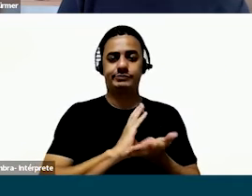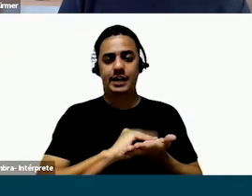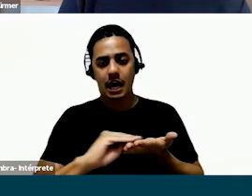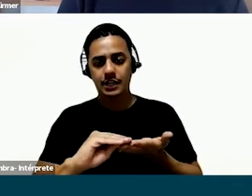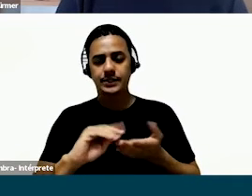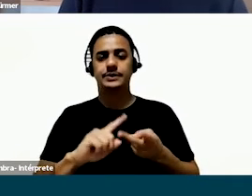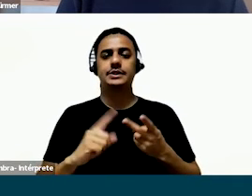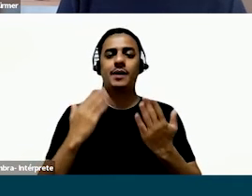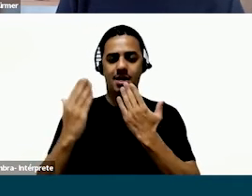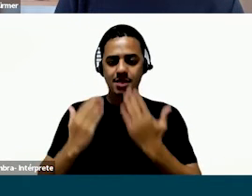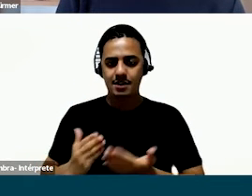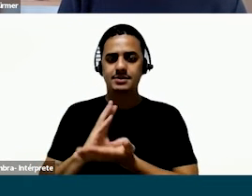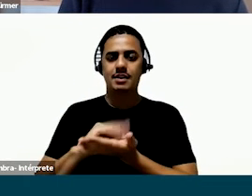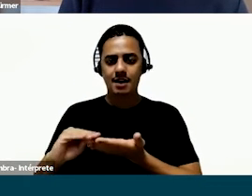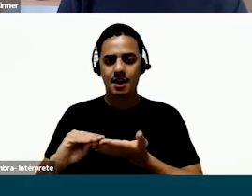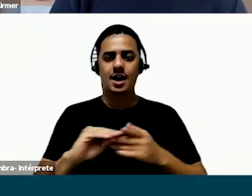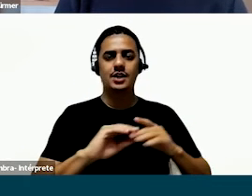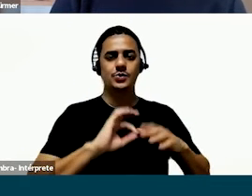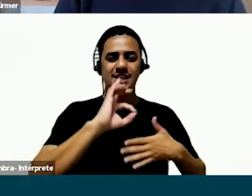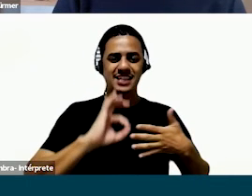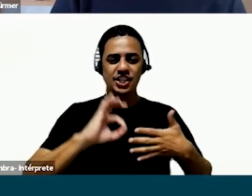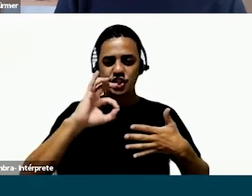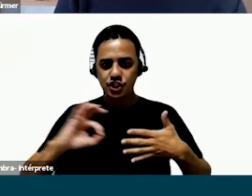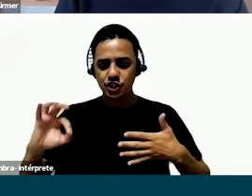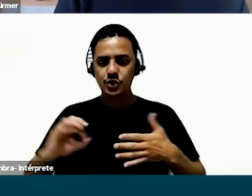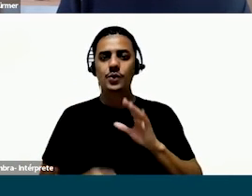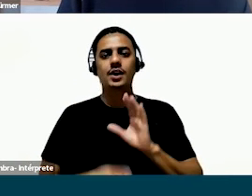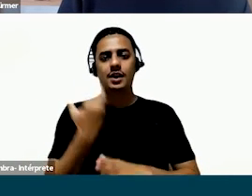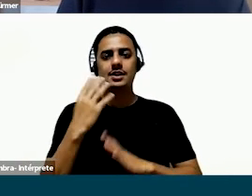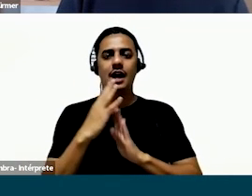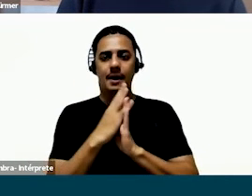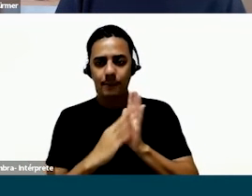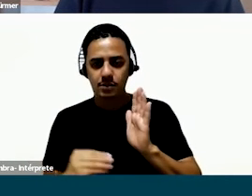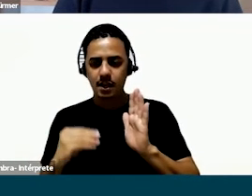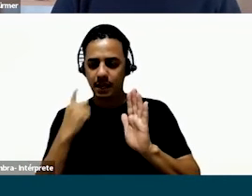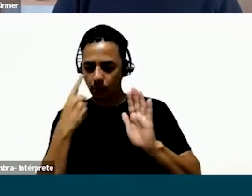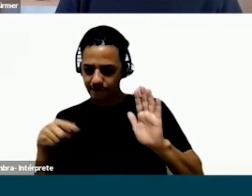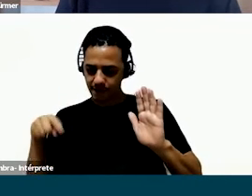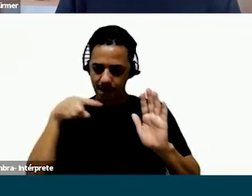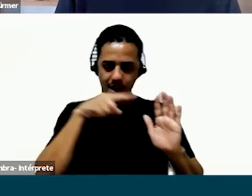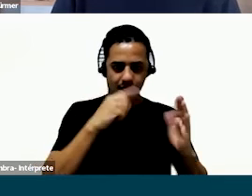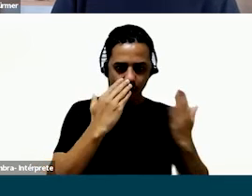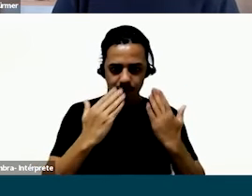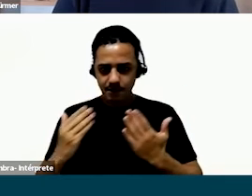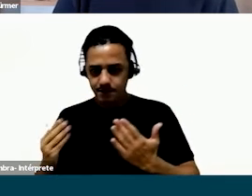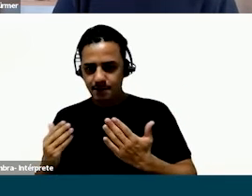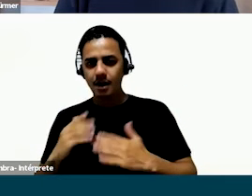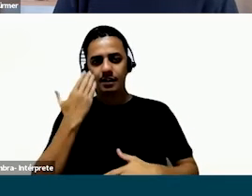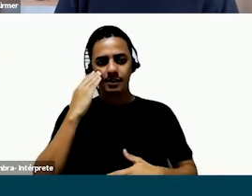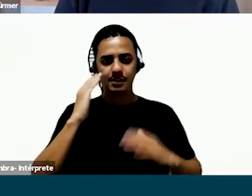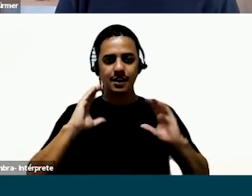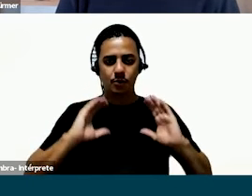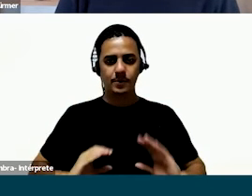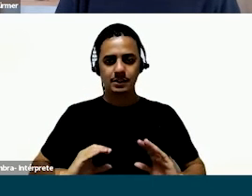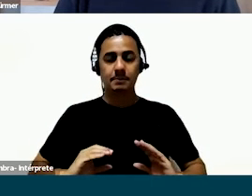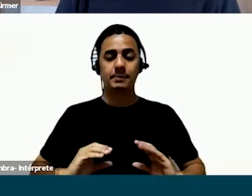de dados, tive a oportunidade de trabalhar com analista de dados no time, também com estatísticos, para criar modelos de regressão e coisas